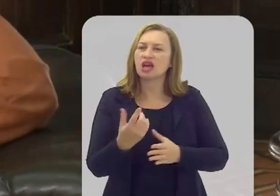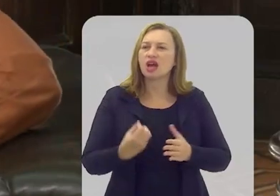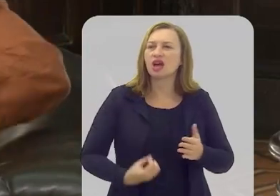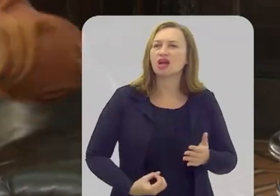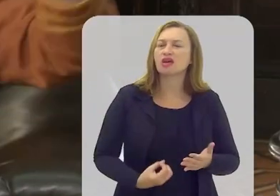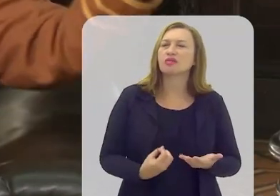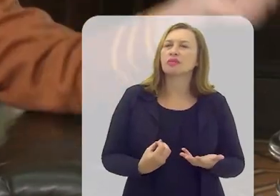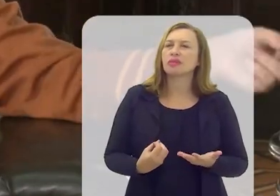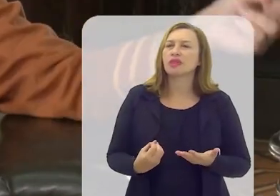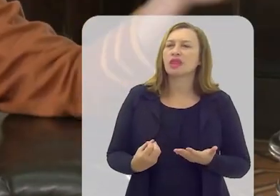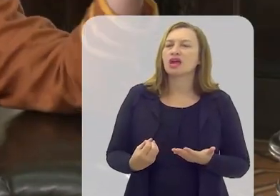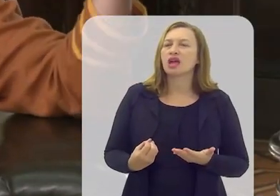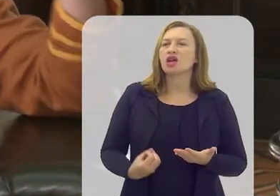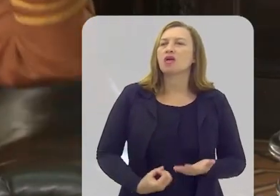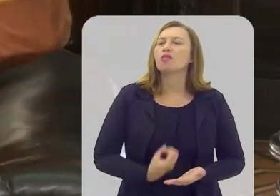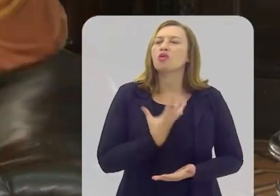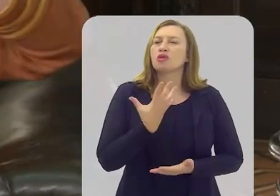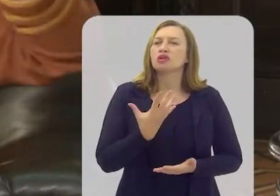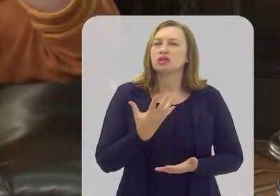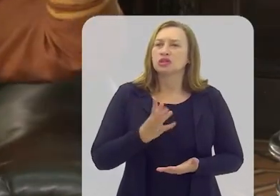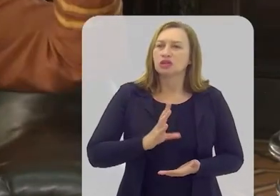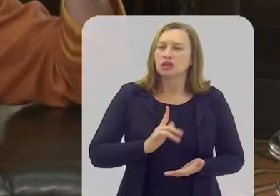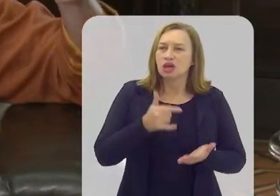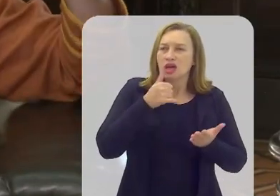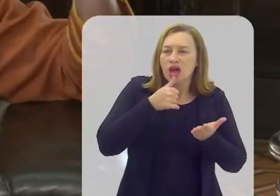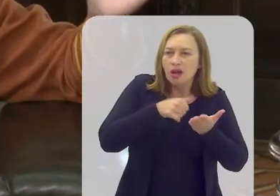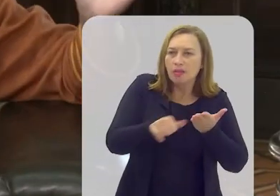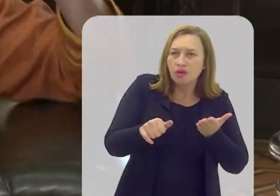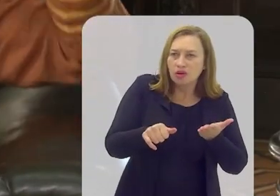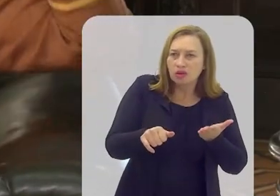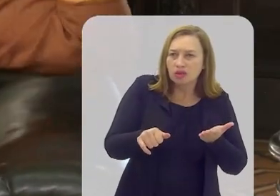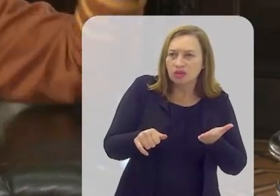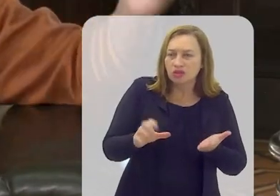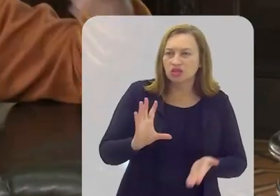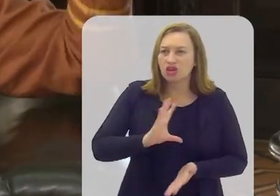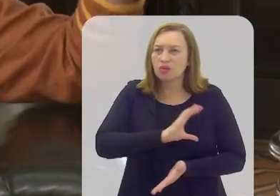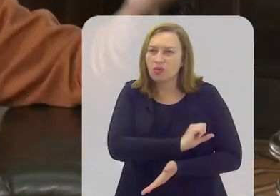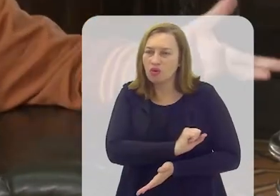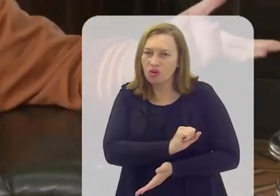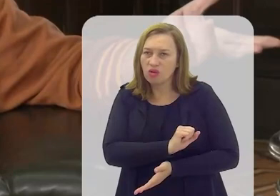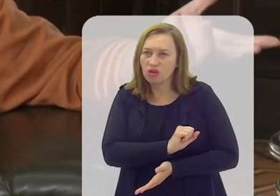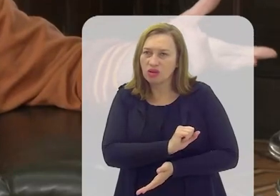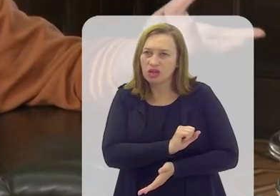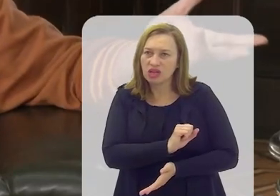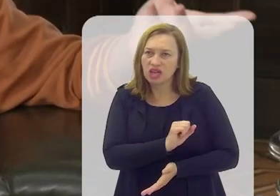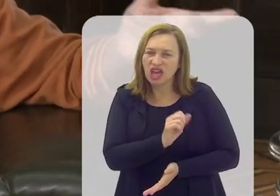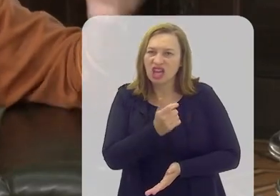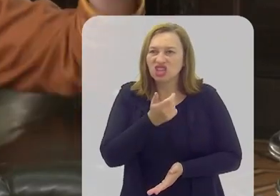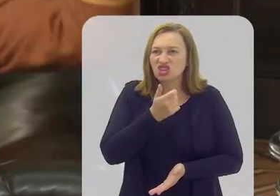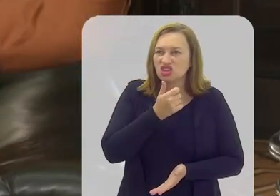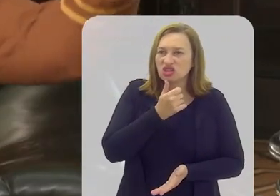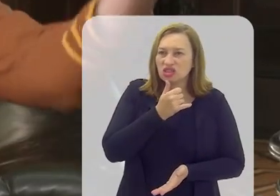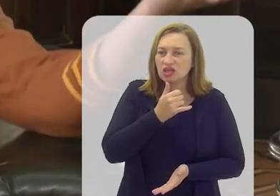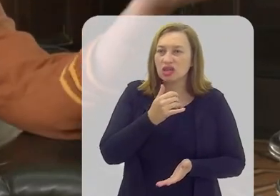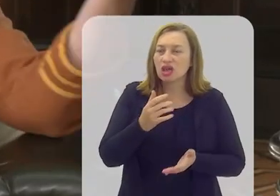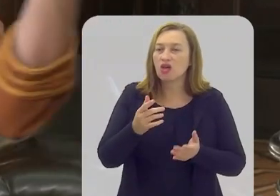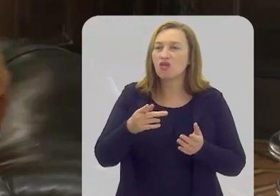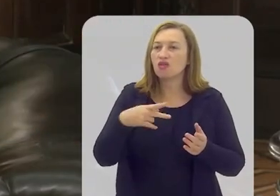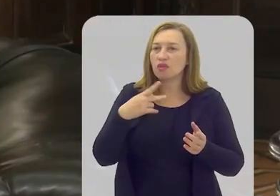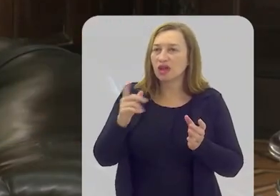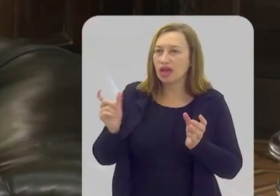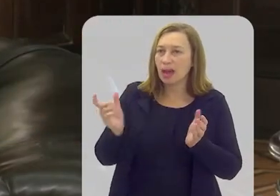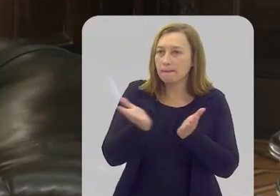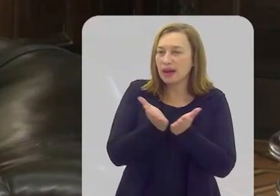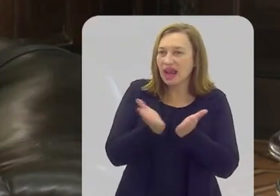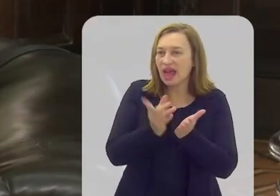de Amor, tem uma poesia do Fernando Pessoa que fala, se todas as cartas de amor são ridículas, não seriam ridículas se não fossem cartas de amor. Pois é, eu linda, peguei o paralelo